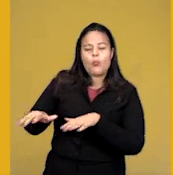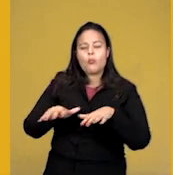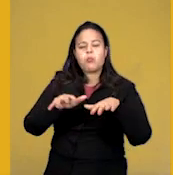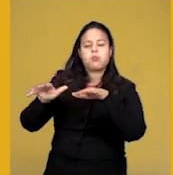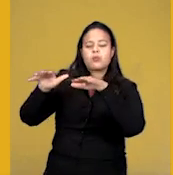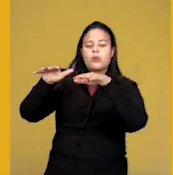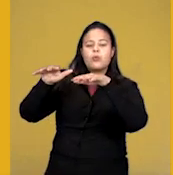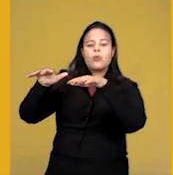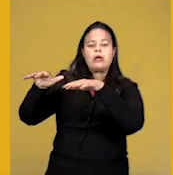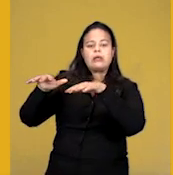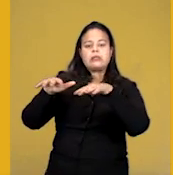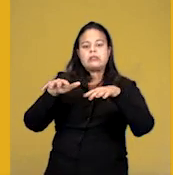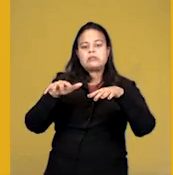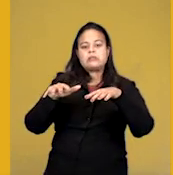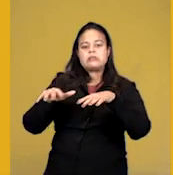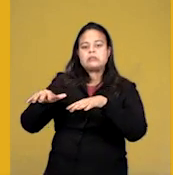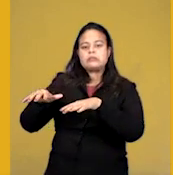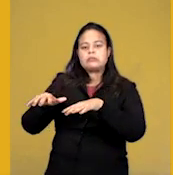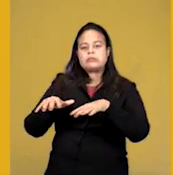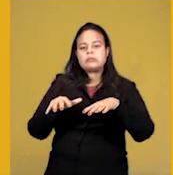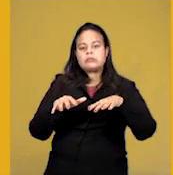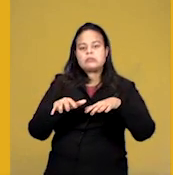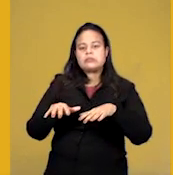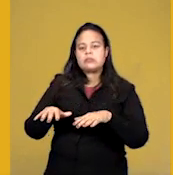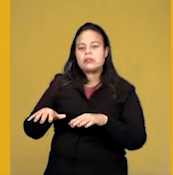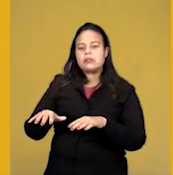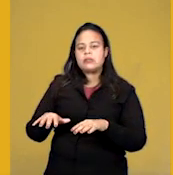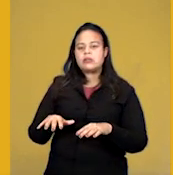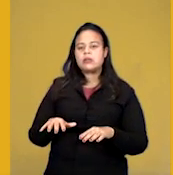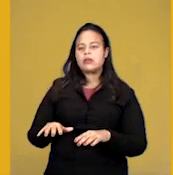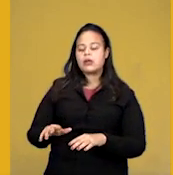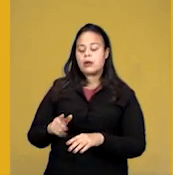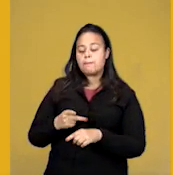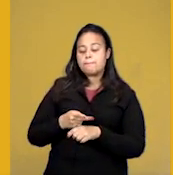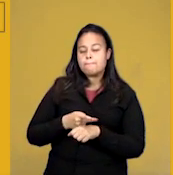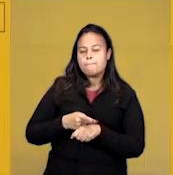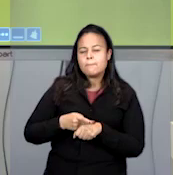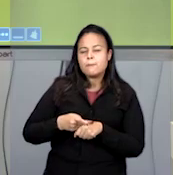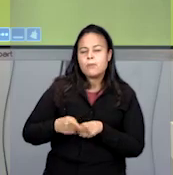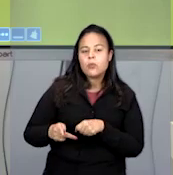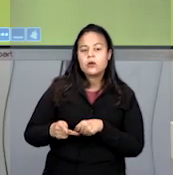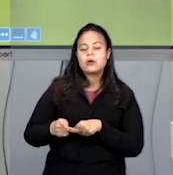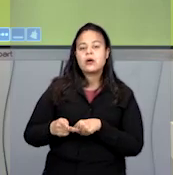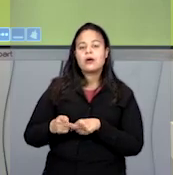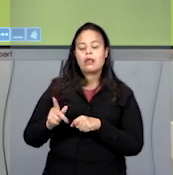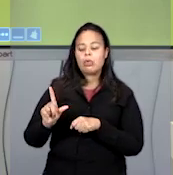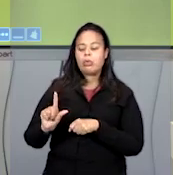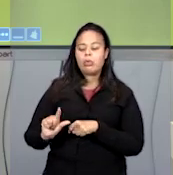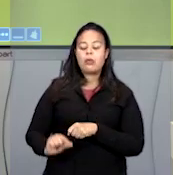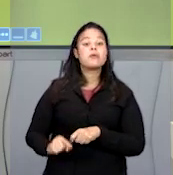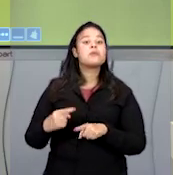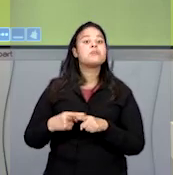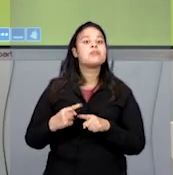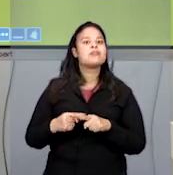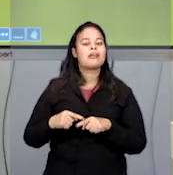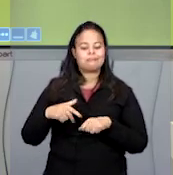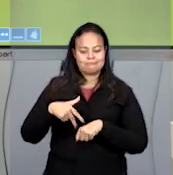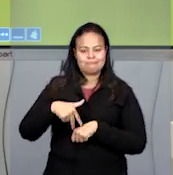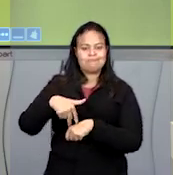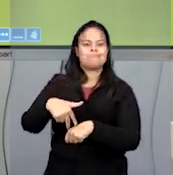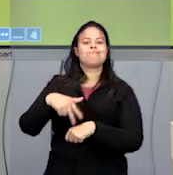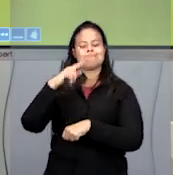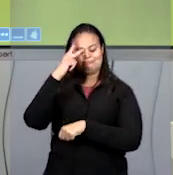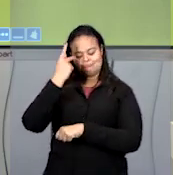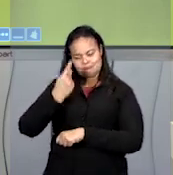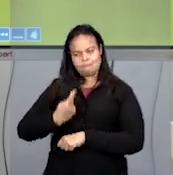da disponibilidade da água potável, e isso por causa de ações humanas. Então, a gente tem aqui alguns exemplos